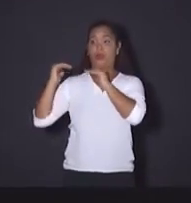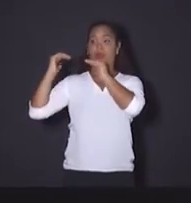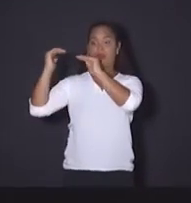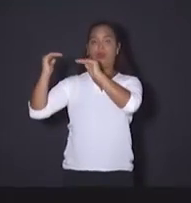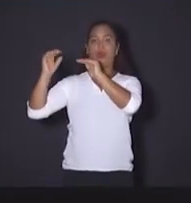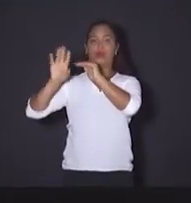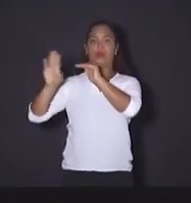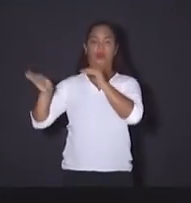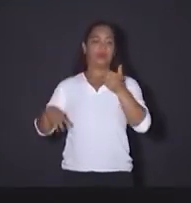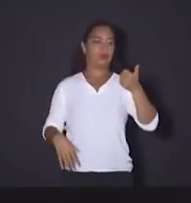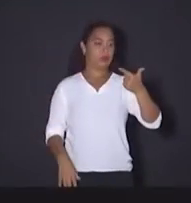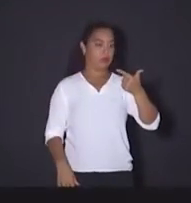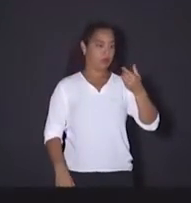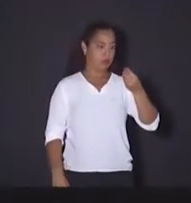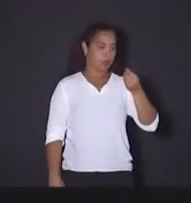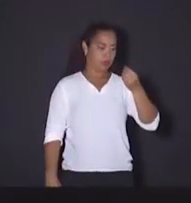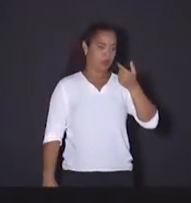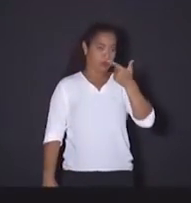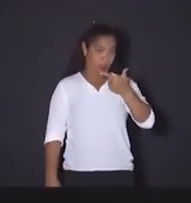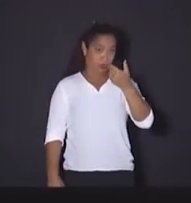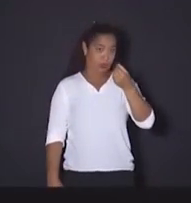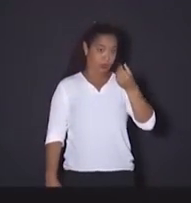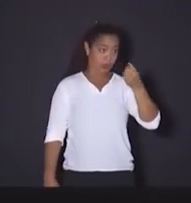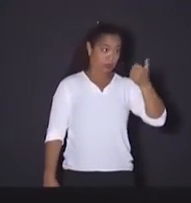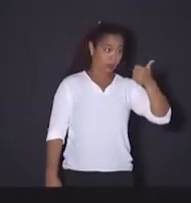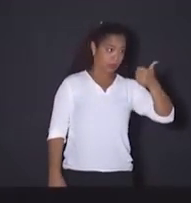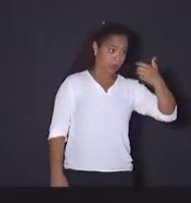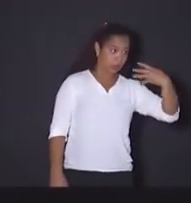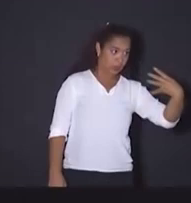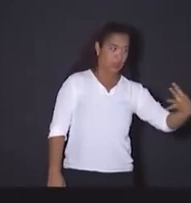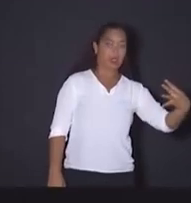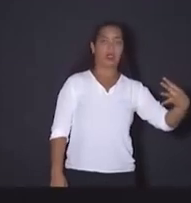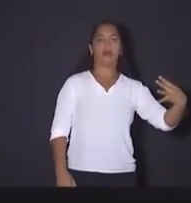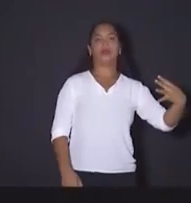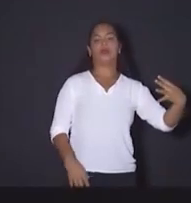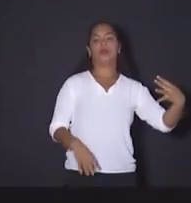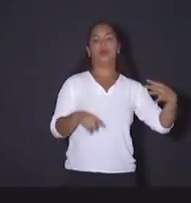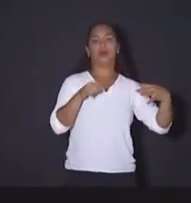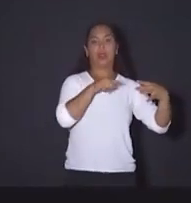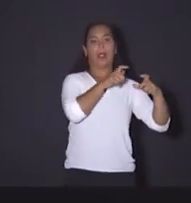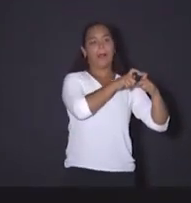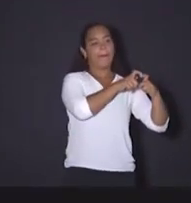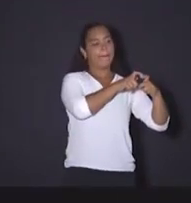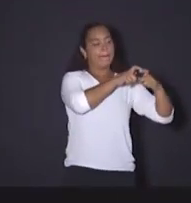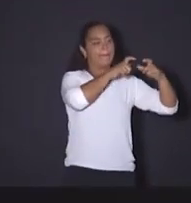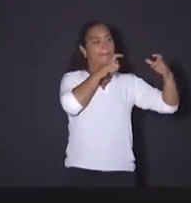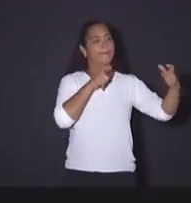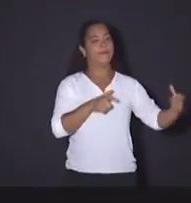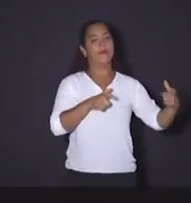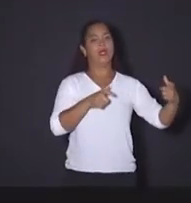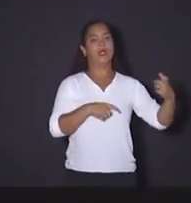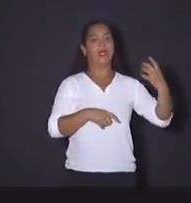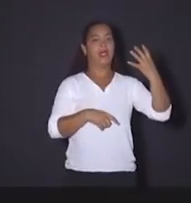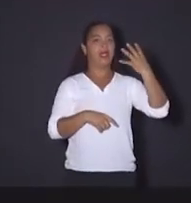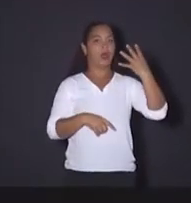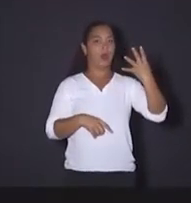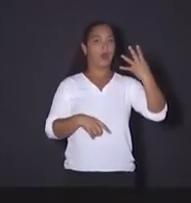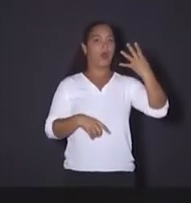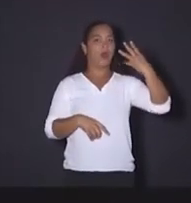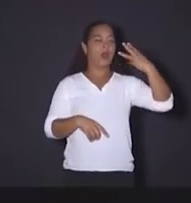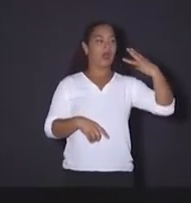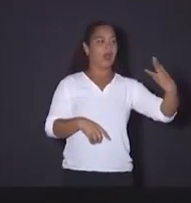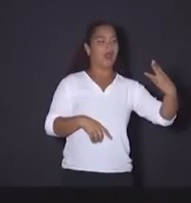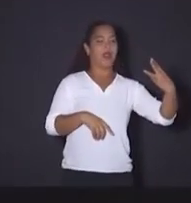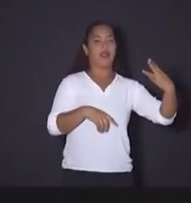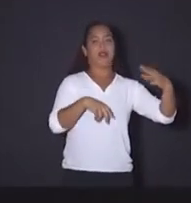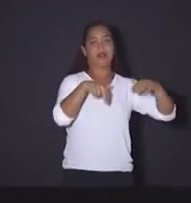Em 2014, graças ao Reúne, nós já estamos com 43